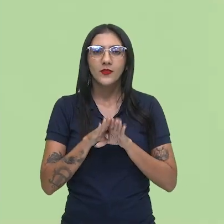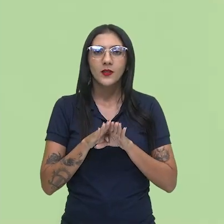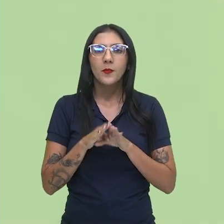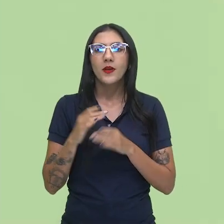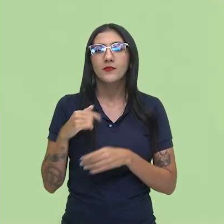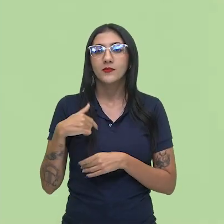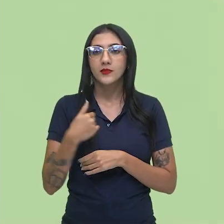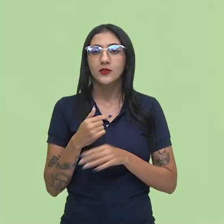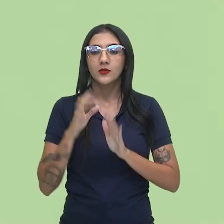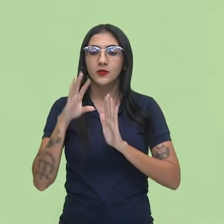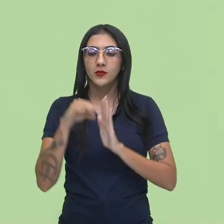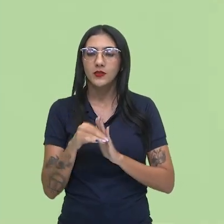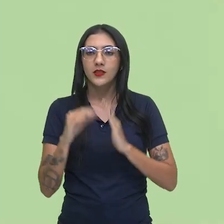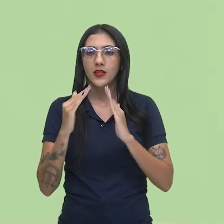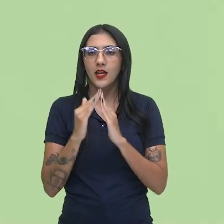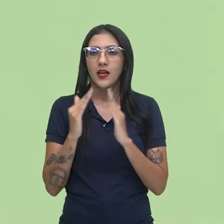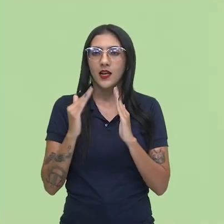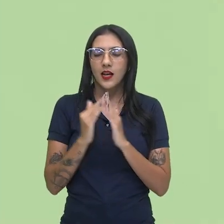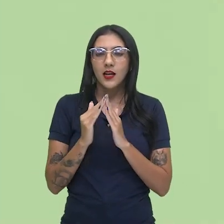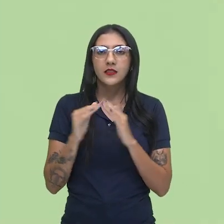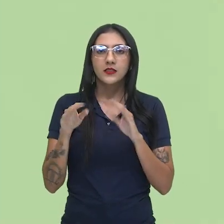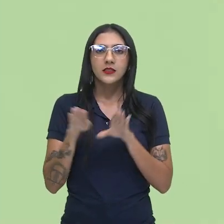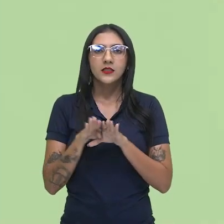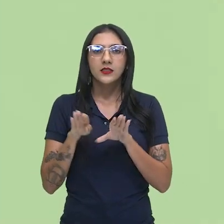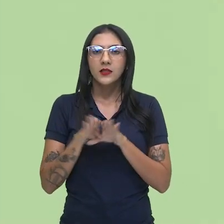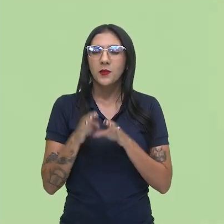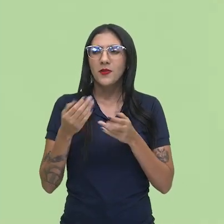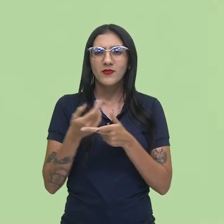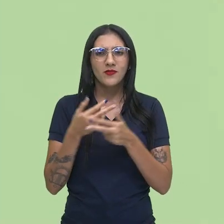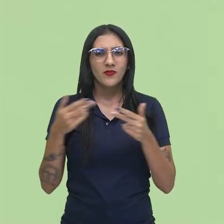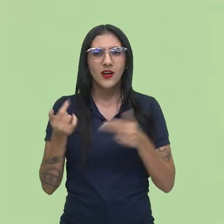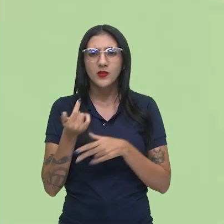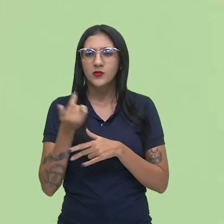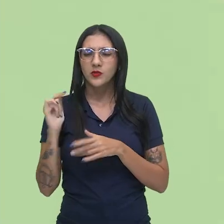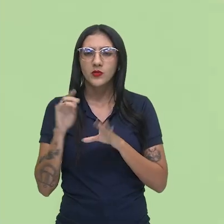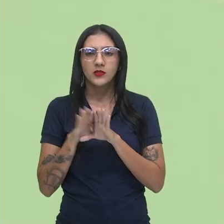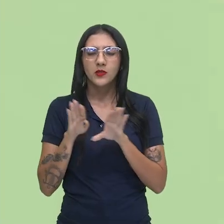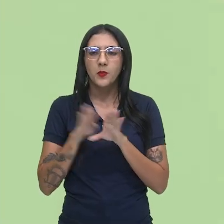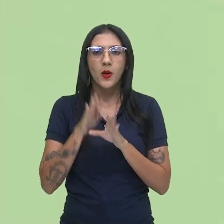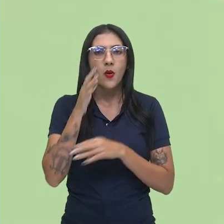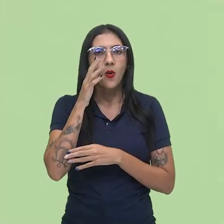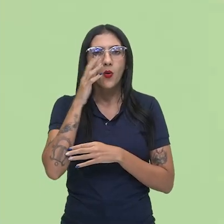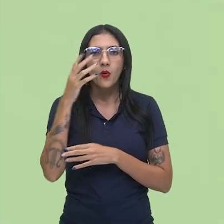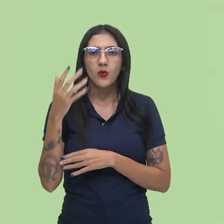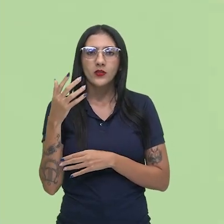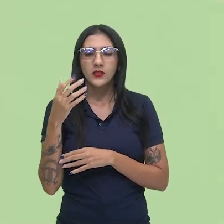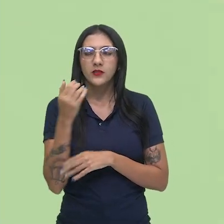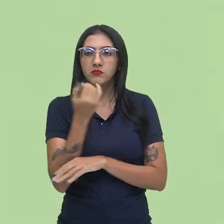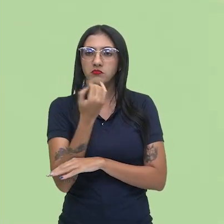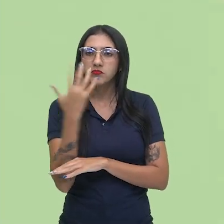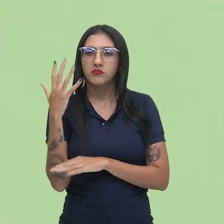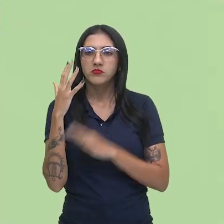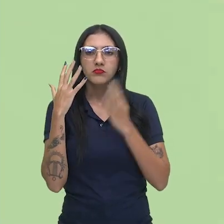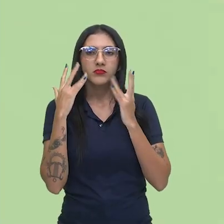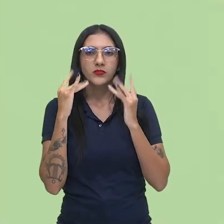na nossa cozinha, a química está presente em muitos fenômenos que ocorrem na natureza.